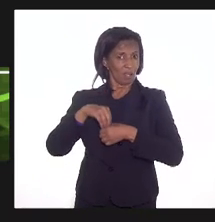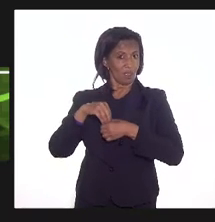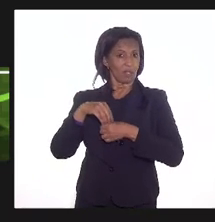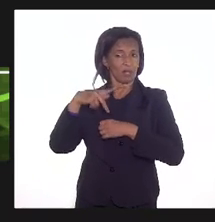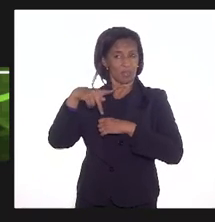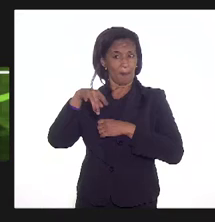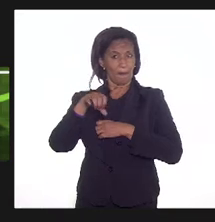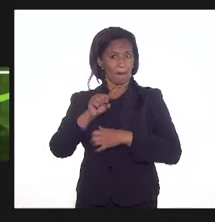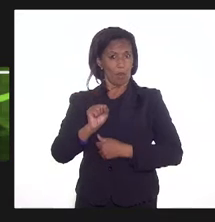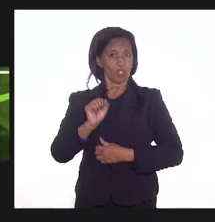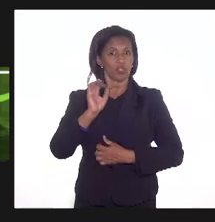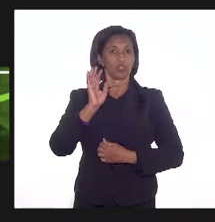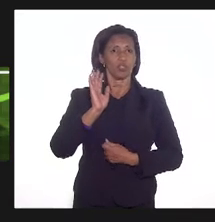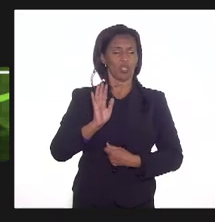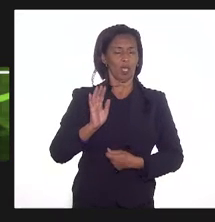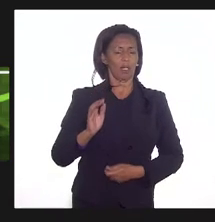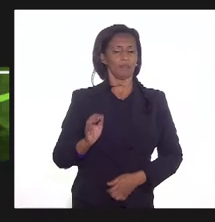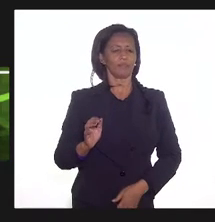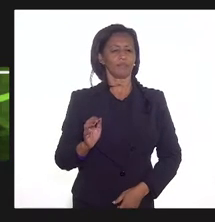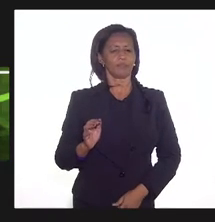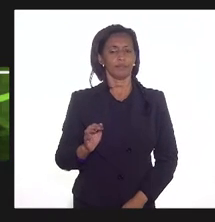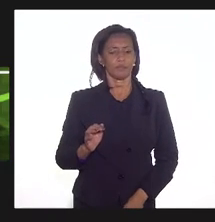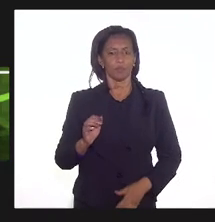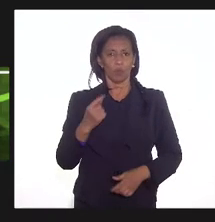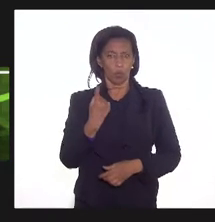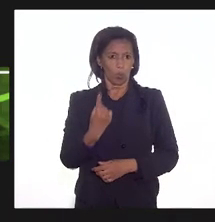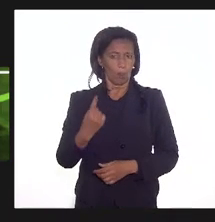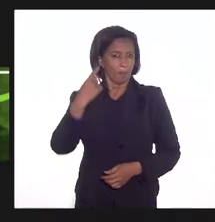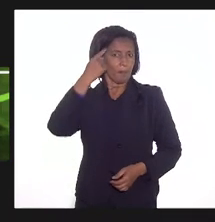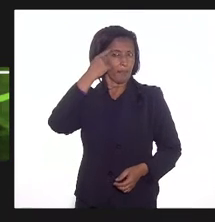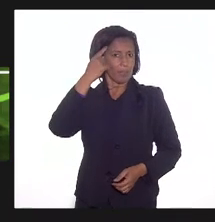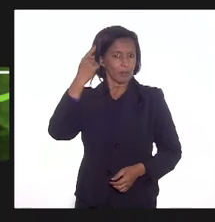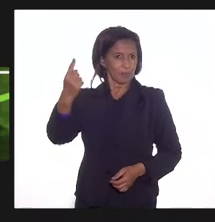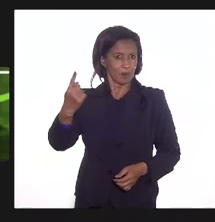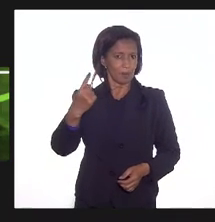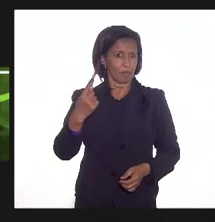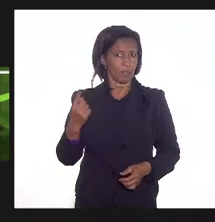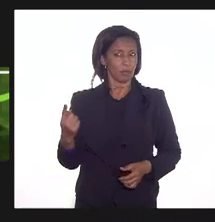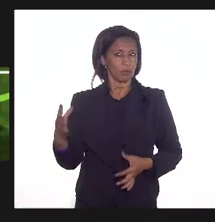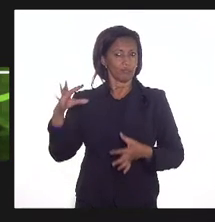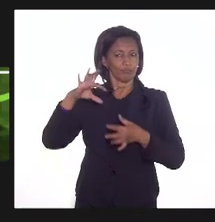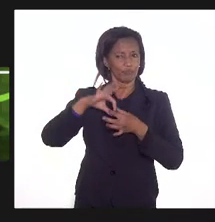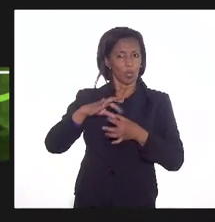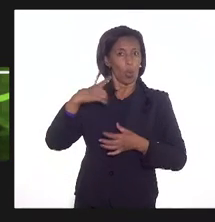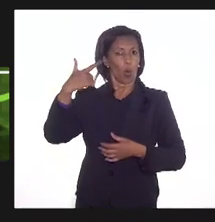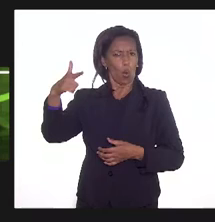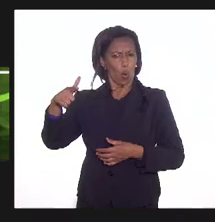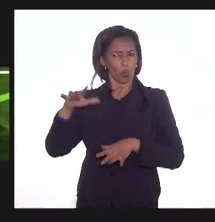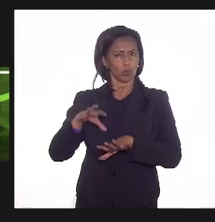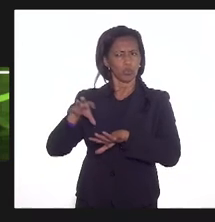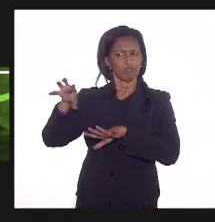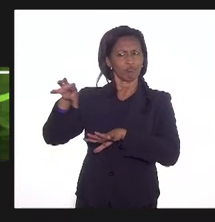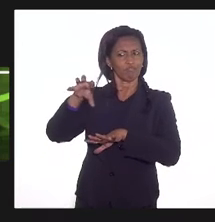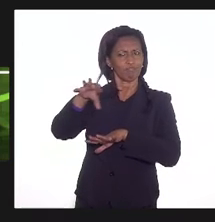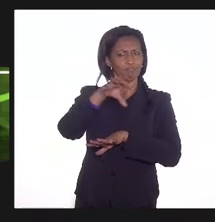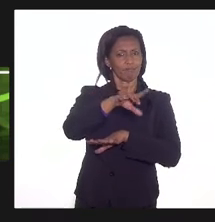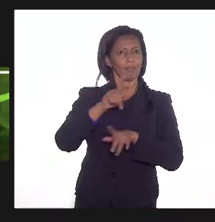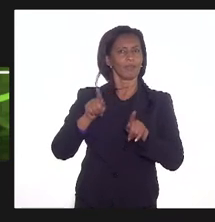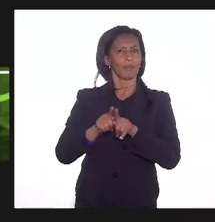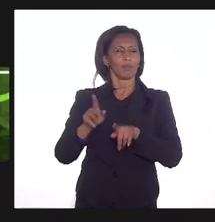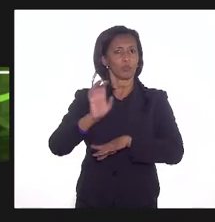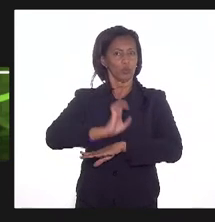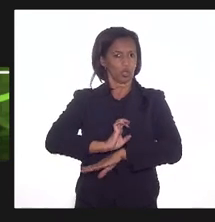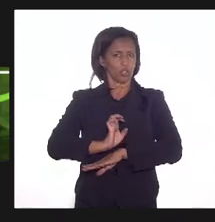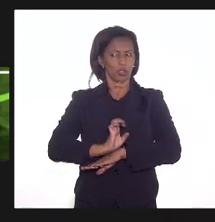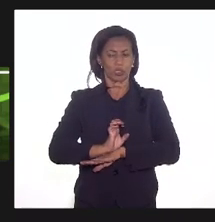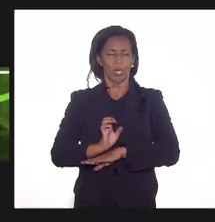-graduação já um um um um pensamento de agregar outros setores do do do do estado entendeu